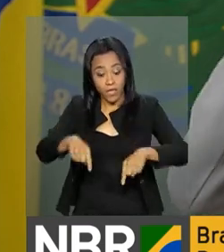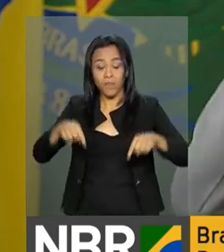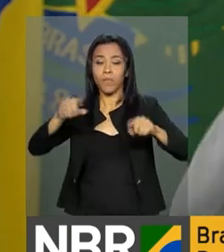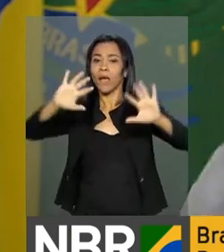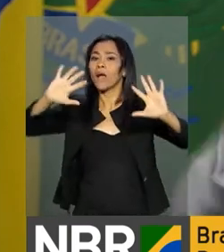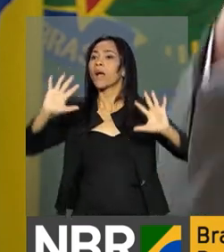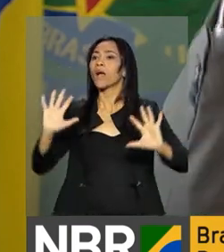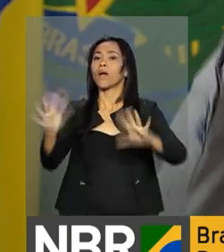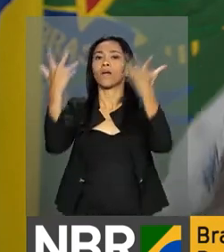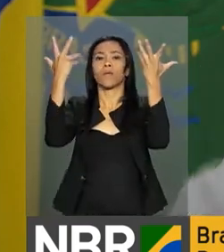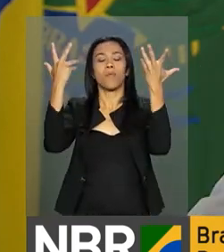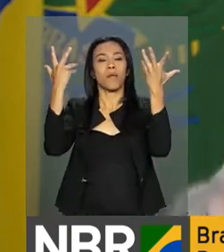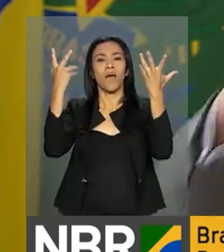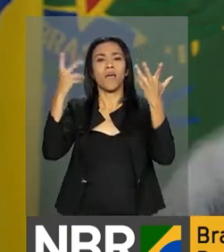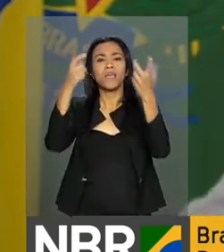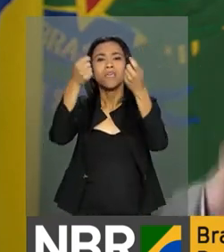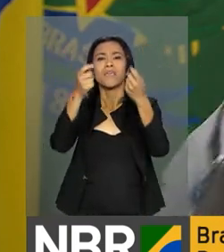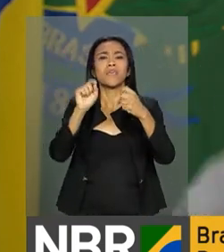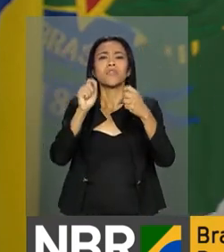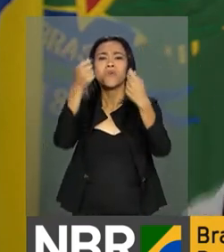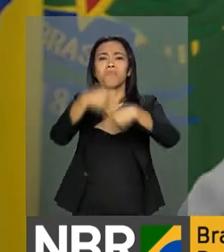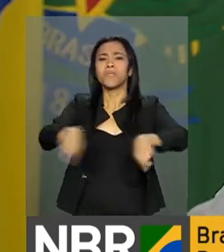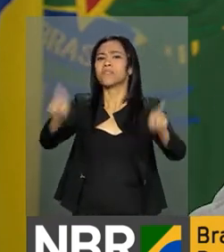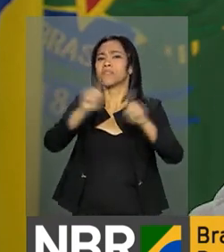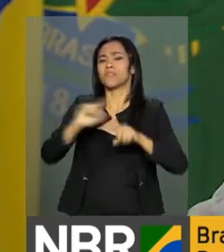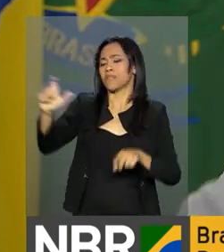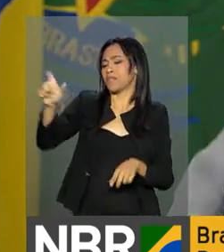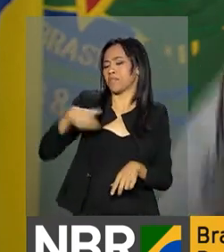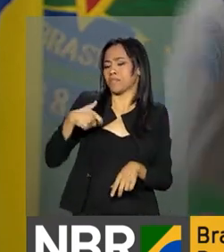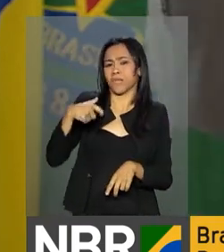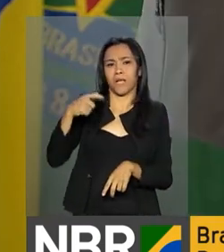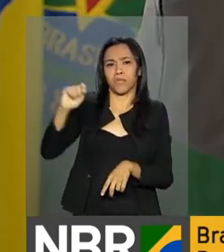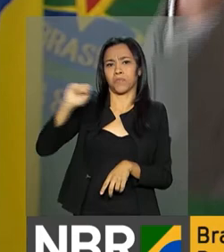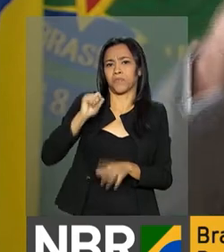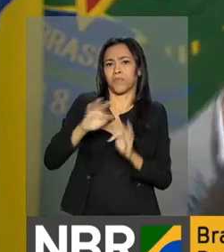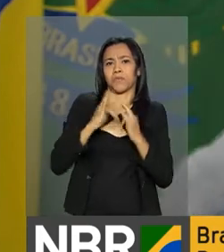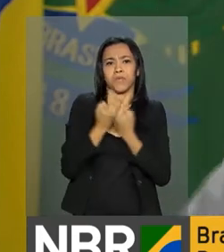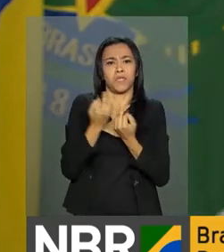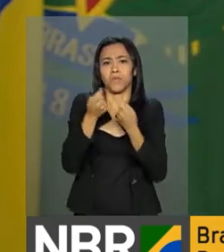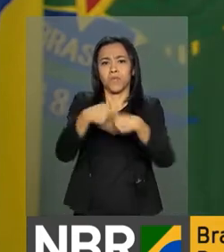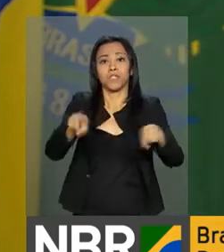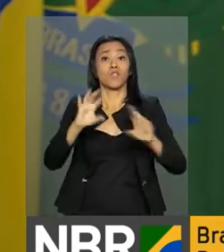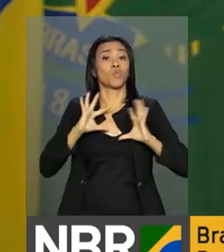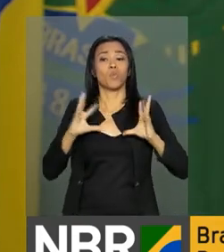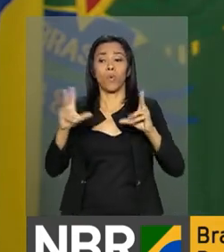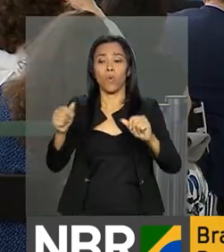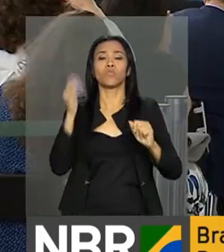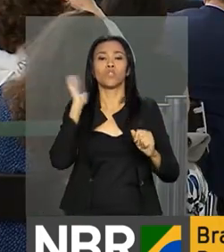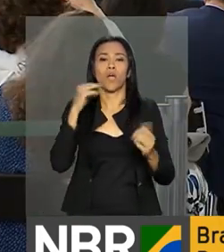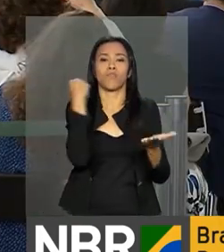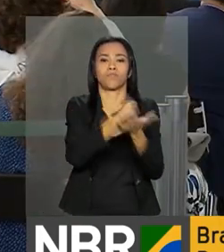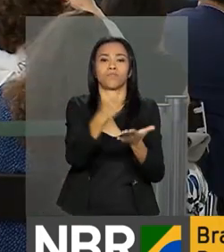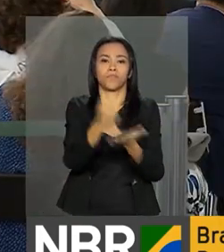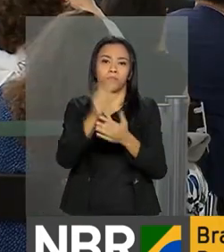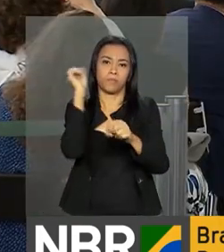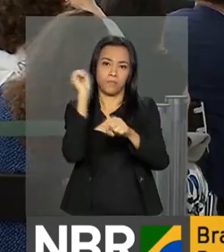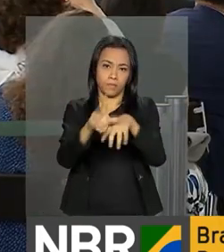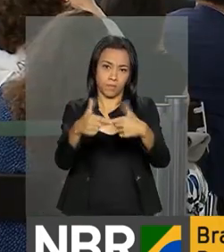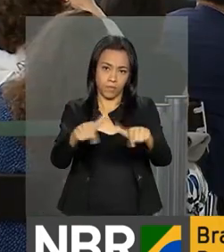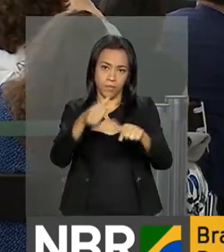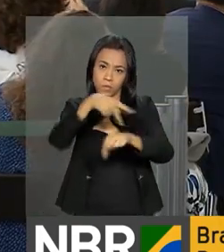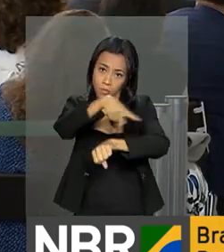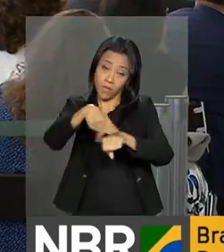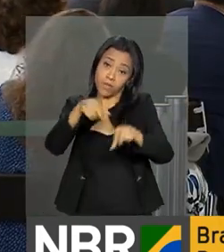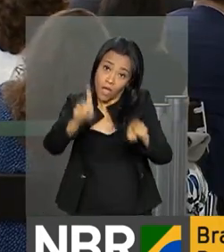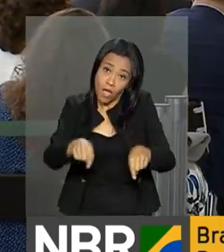desnecessidade de qualquer benefício de natureza individual e todos estarão empregados no nosso país este é